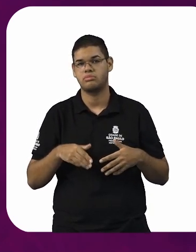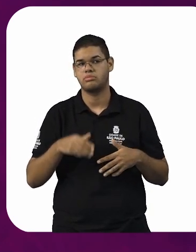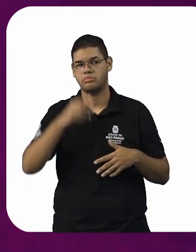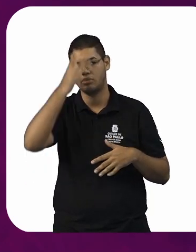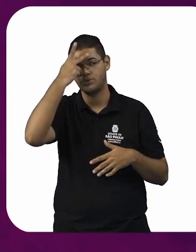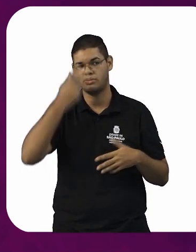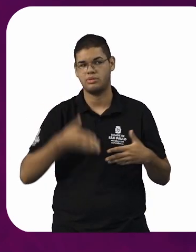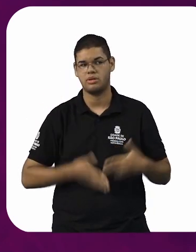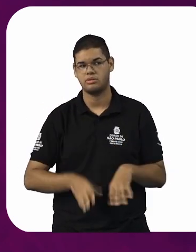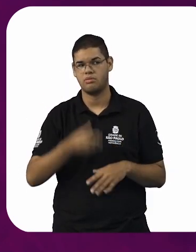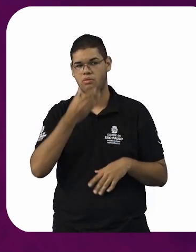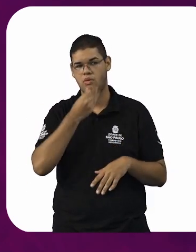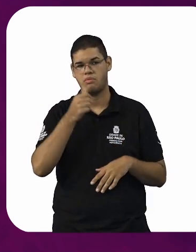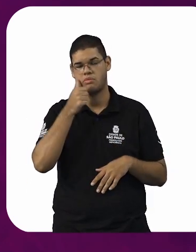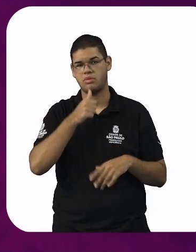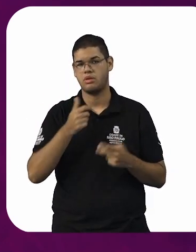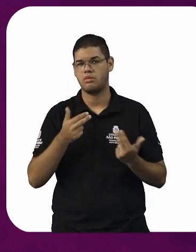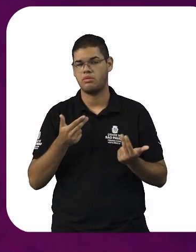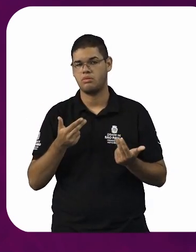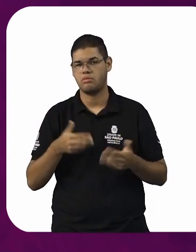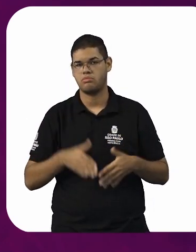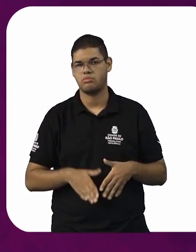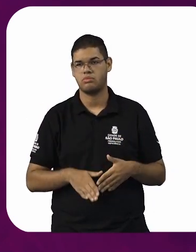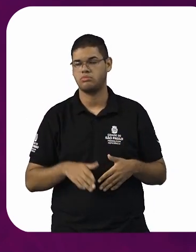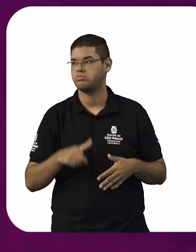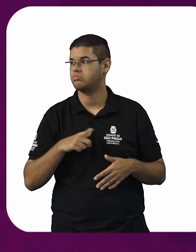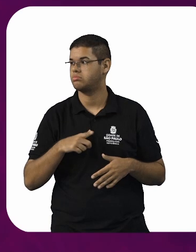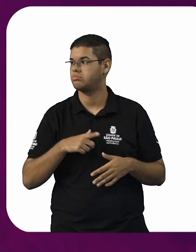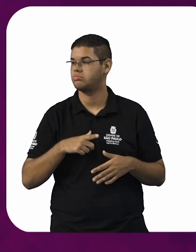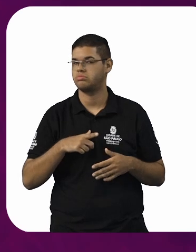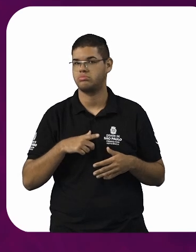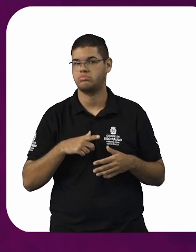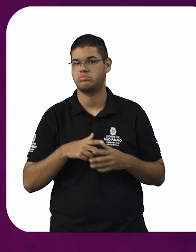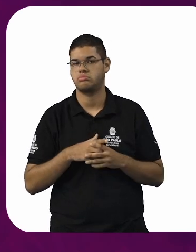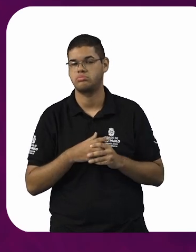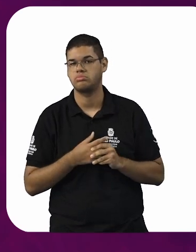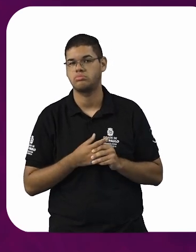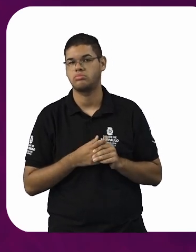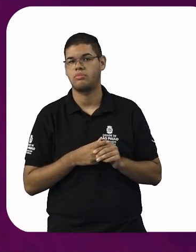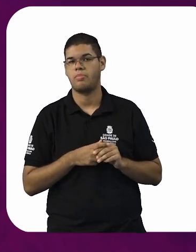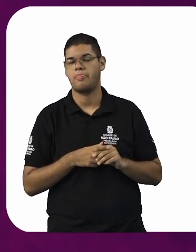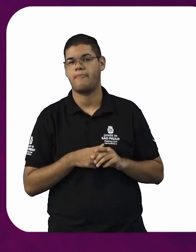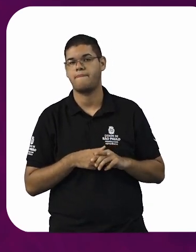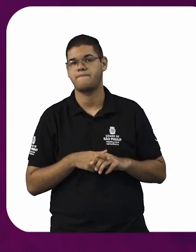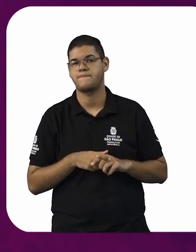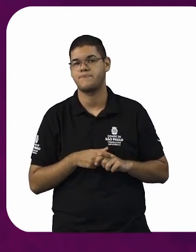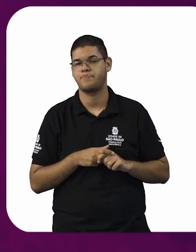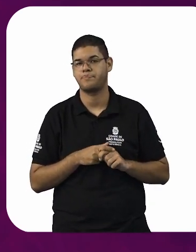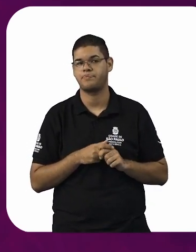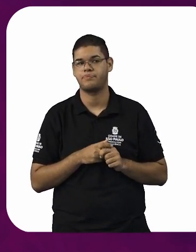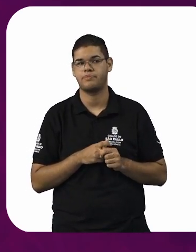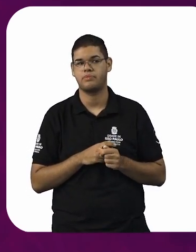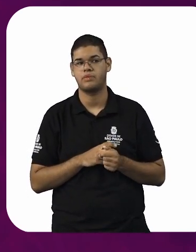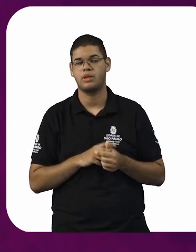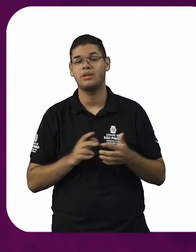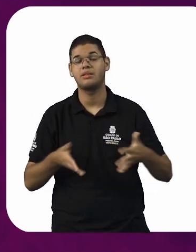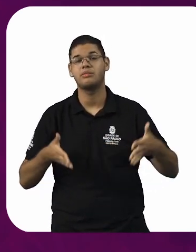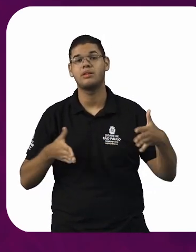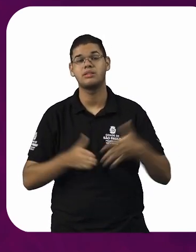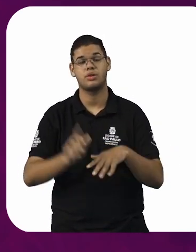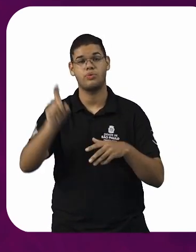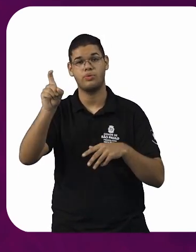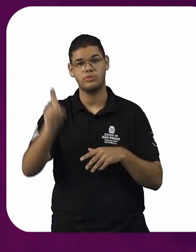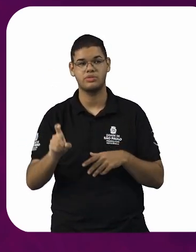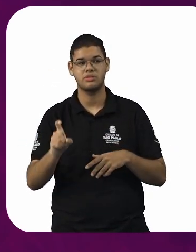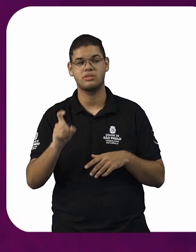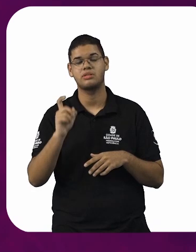seja ambíguo, tem elementos biológicos dos dois sexos hegemônicos. Então, é equivocado o 0x lá, quando ele sempre fala que só